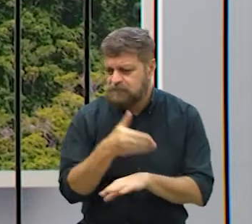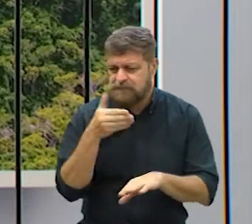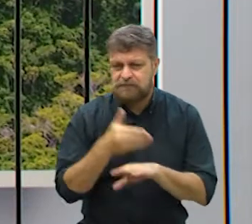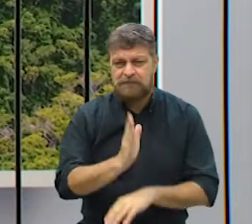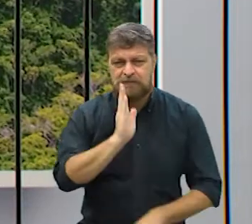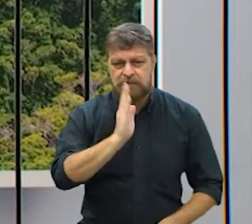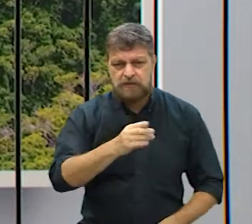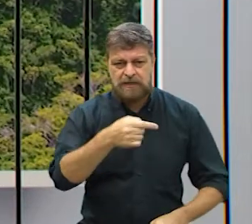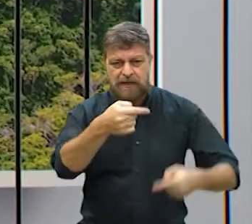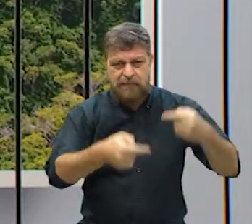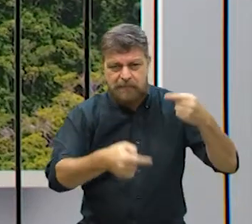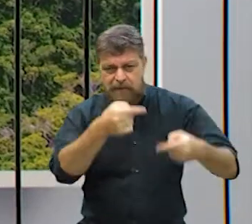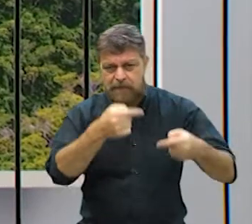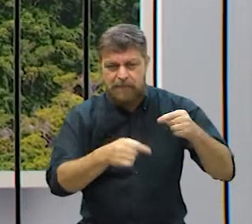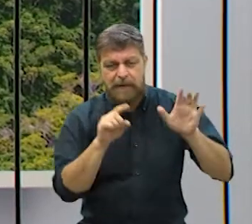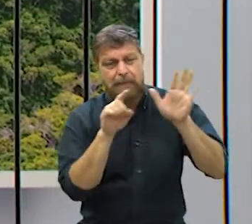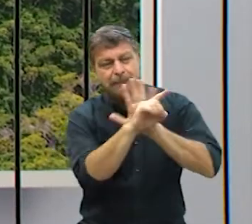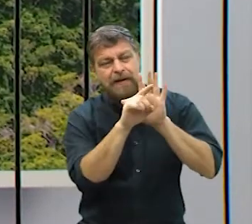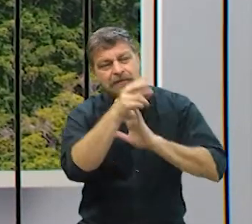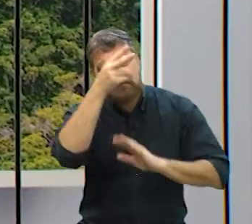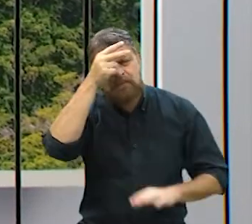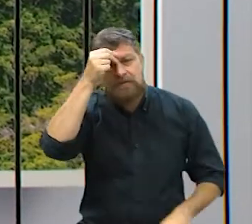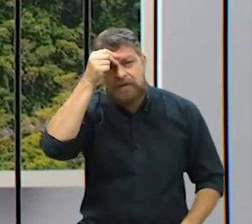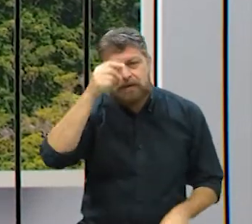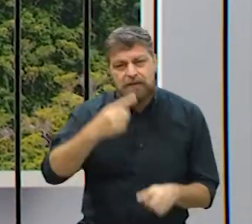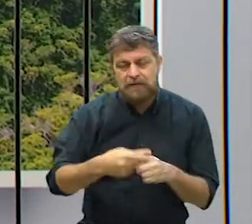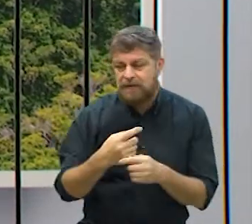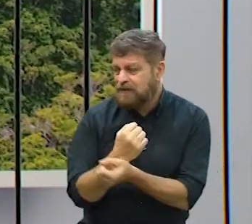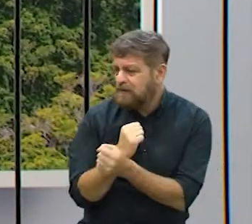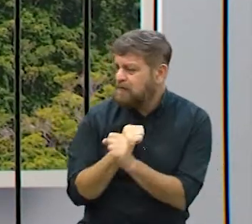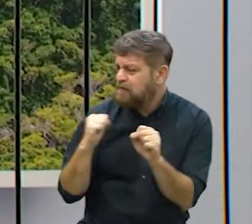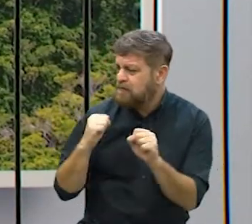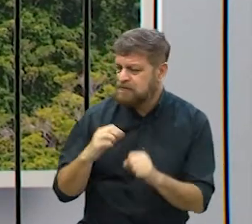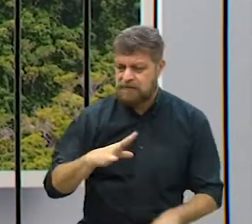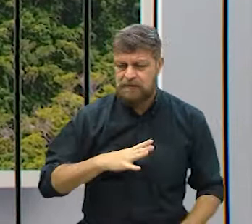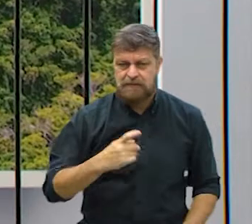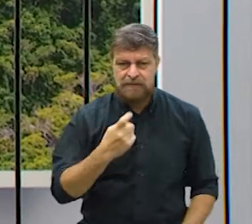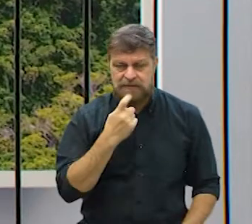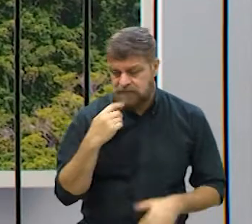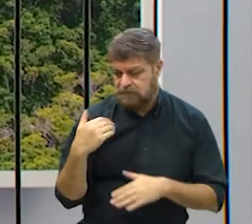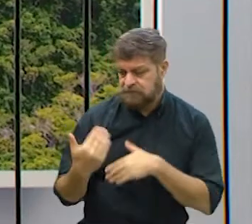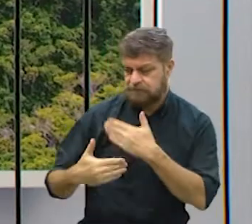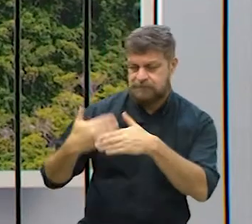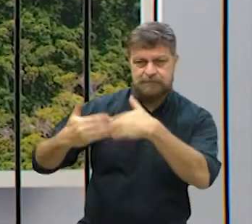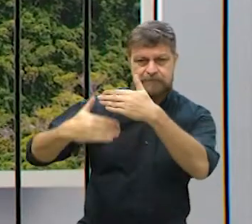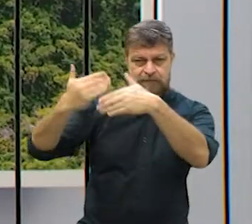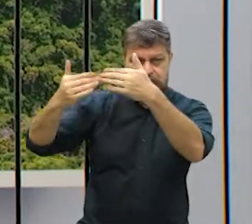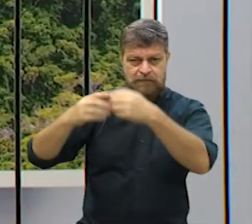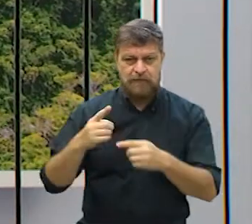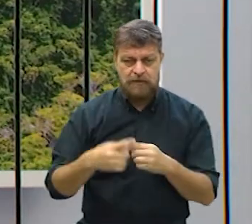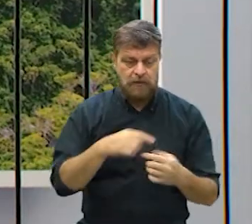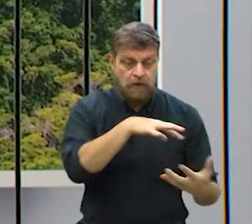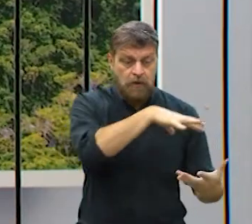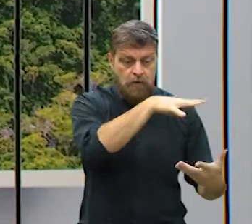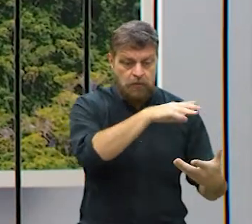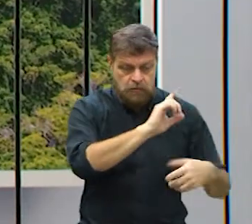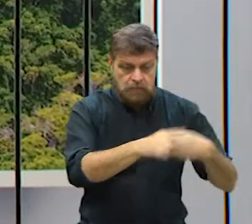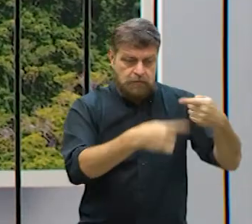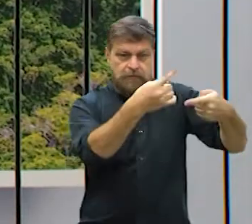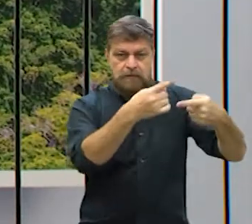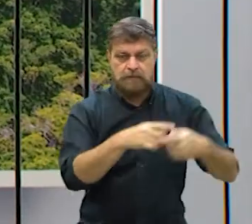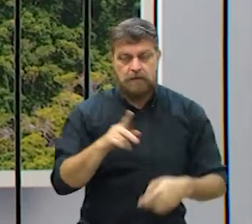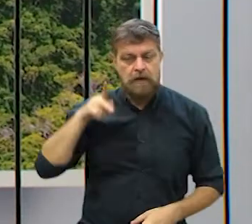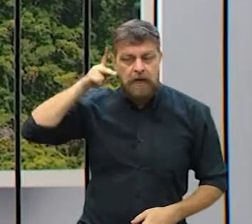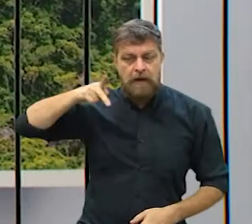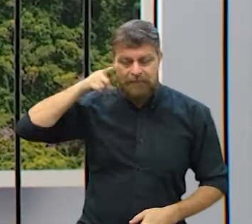diversos questionamentos ao governo executivo, porque não é possível uma cidade evoluir, o mundo está evoluindo.